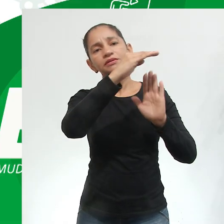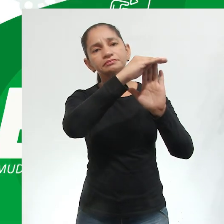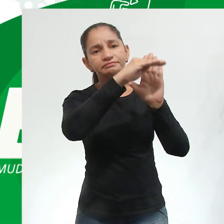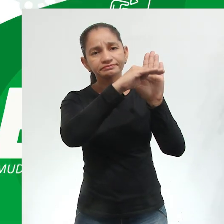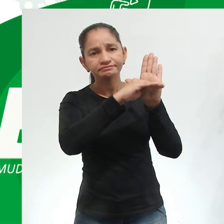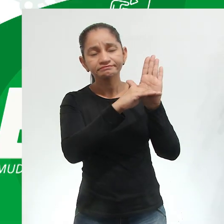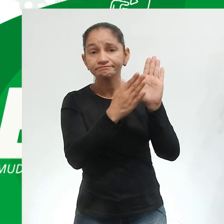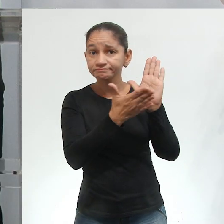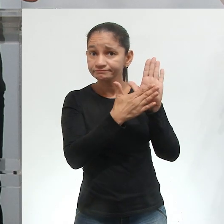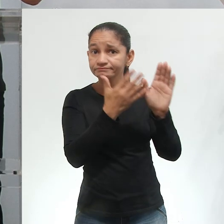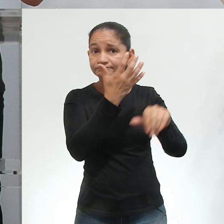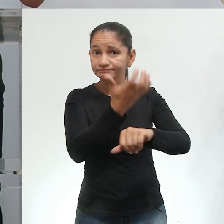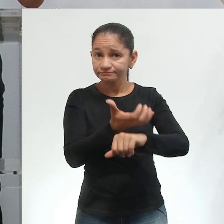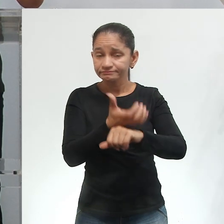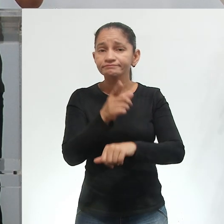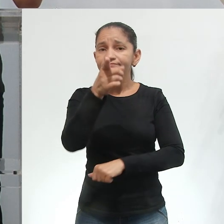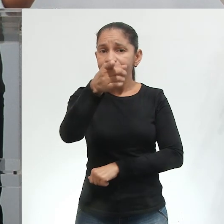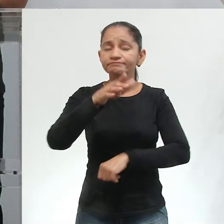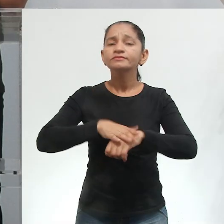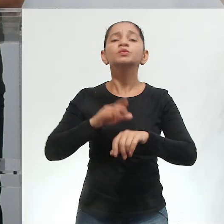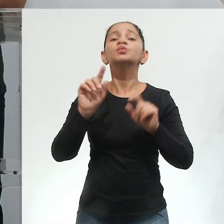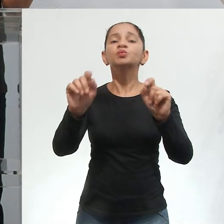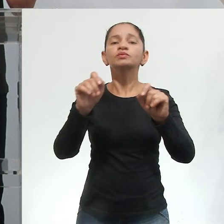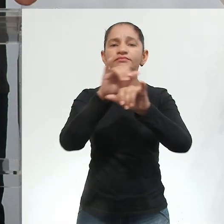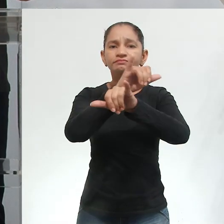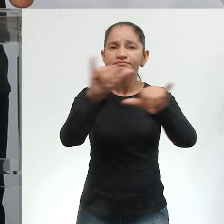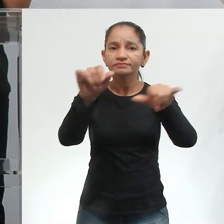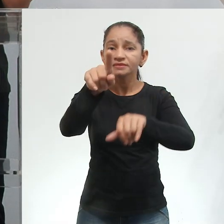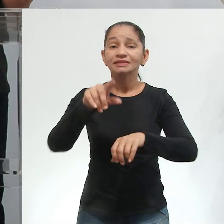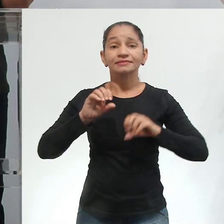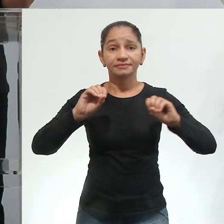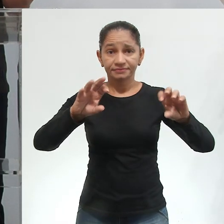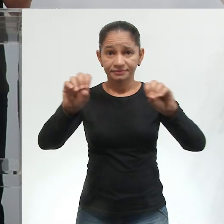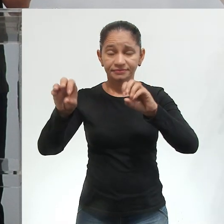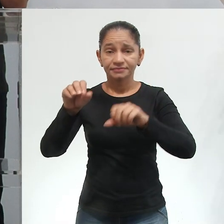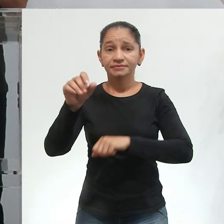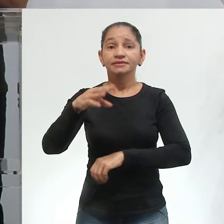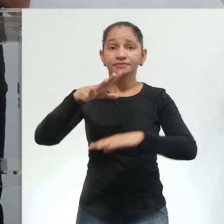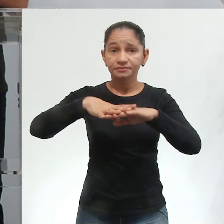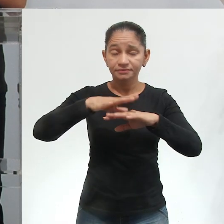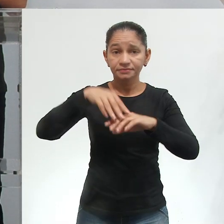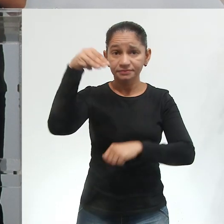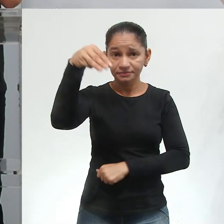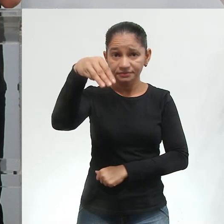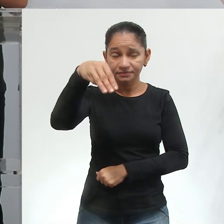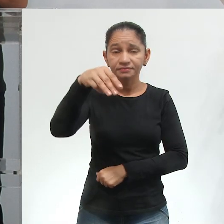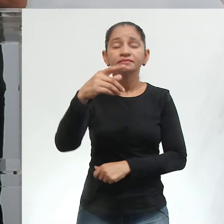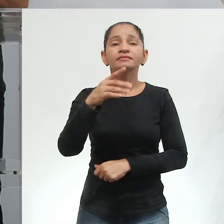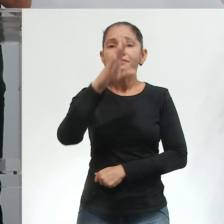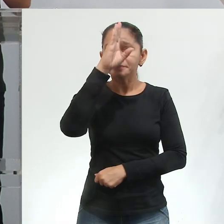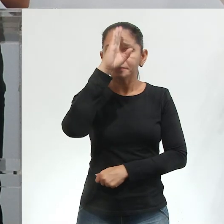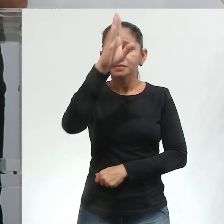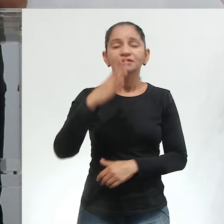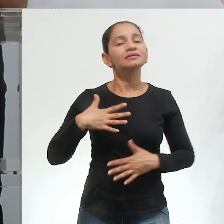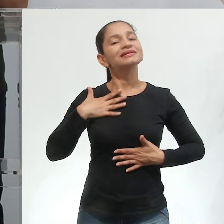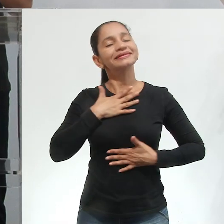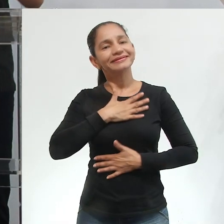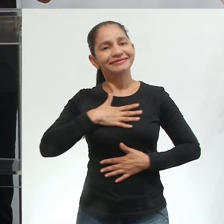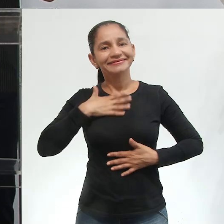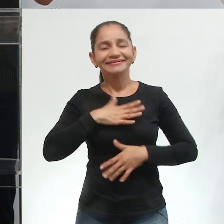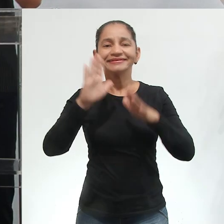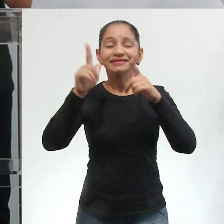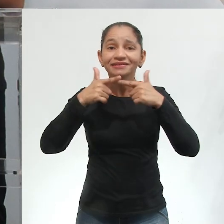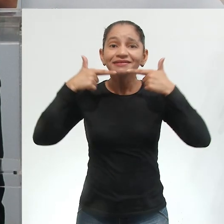nossa disciplina e o que eu quero dizer para vocês é que ensinar matemática tem que ser